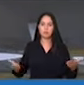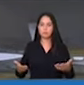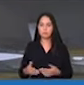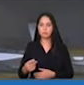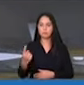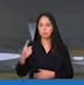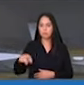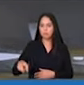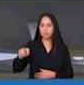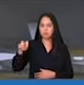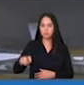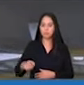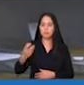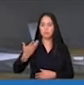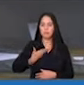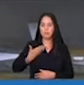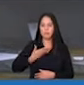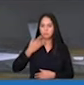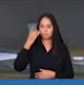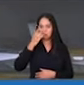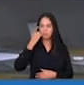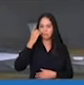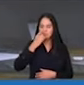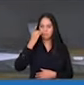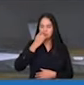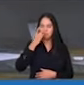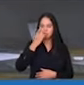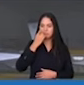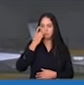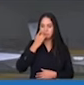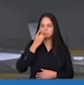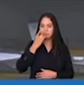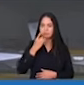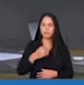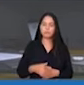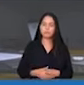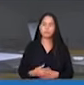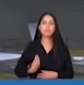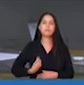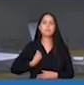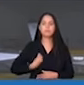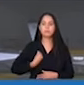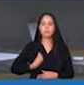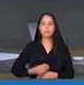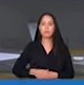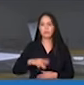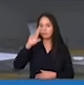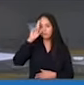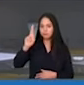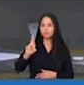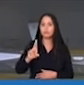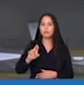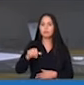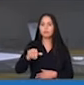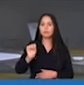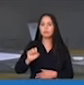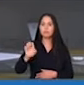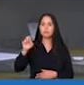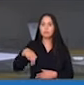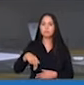posse de um colega Deputado então encontra-se presente o senr Nelson Ned